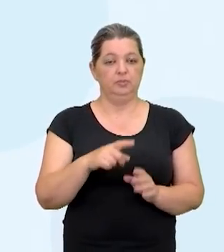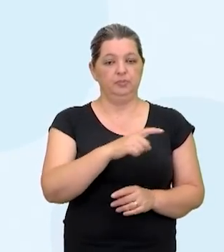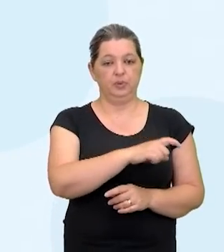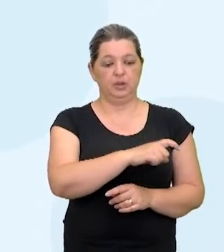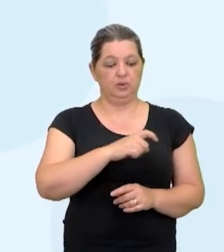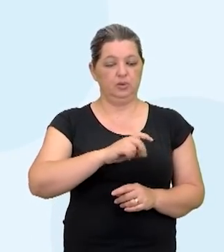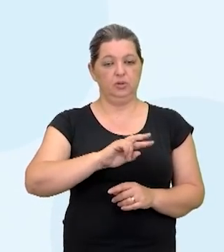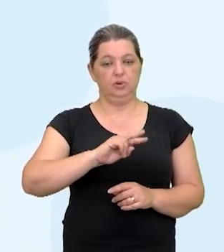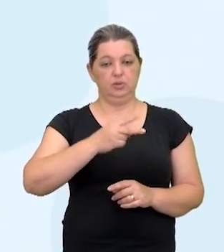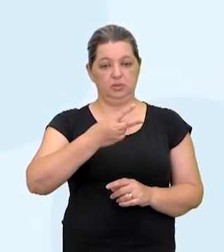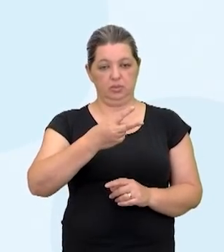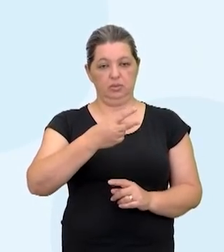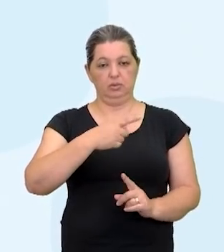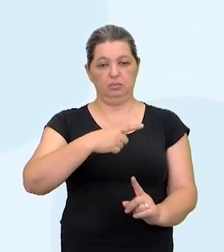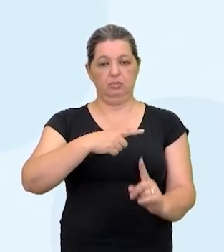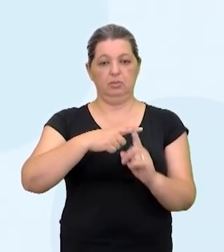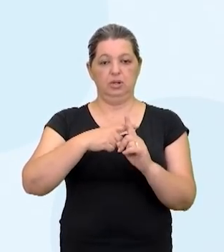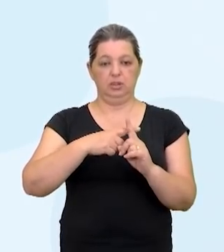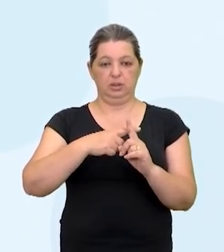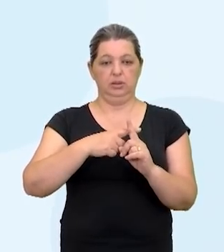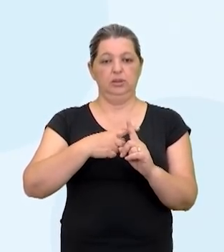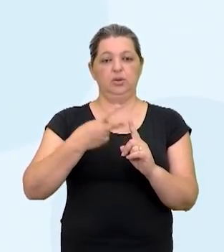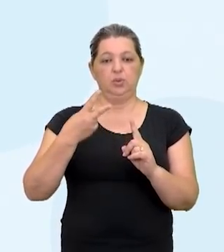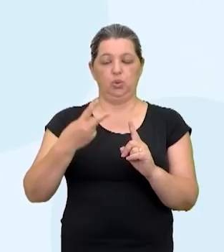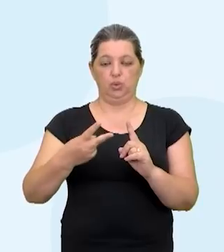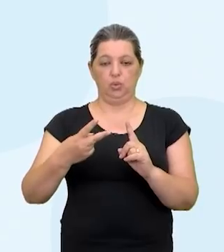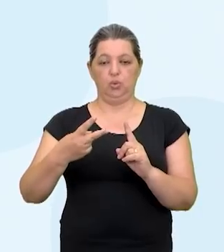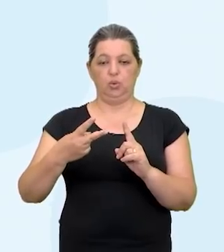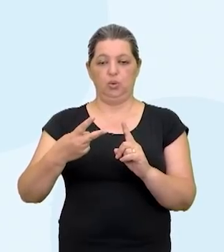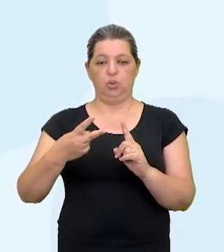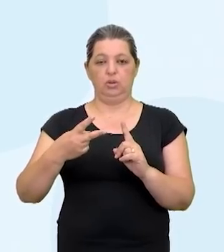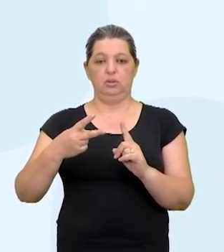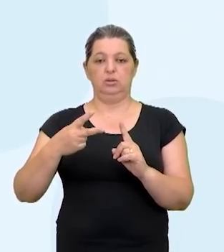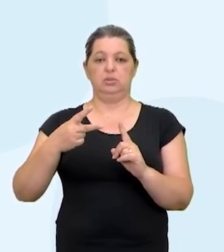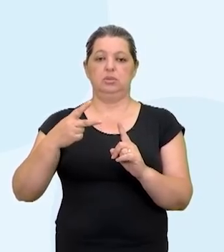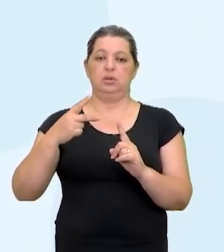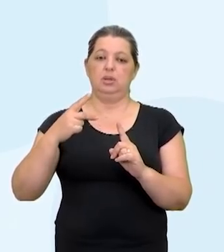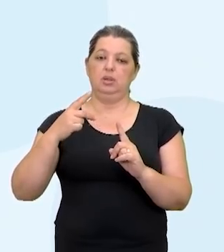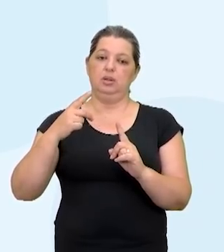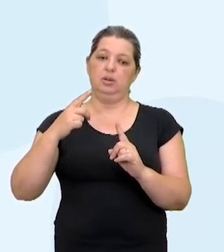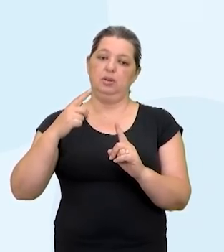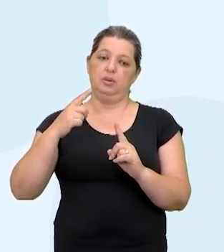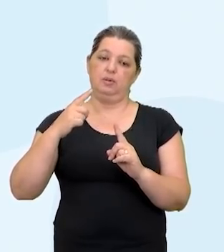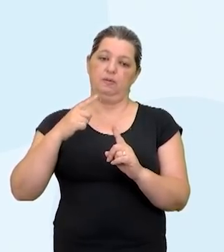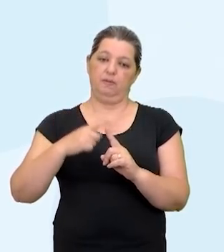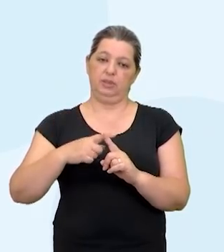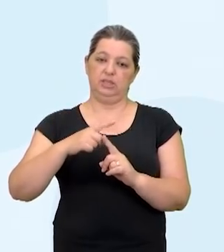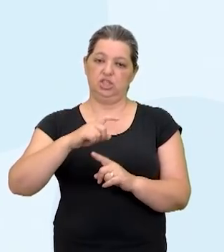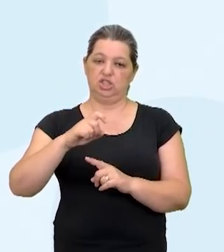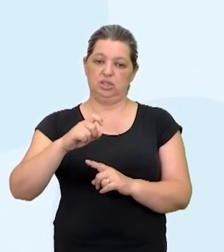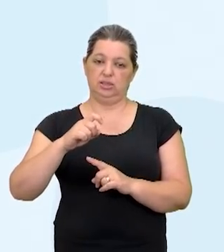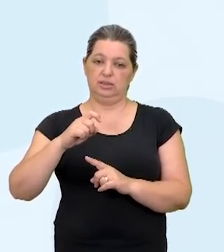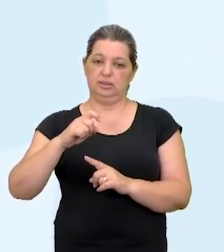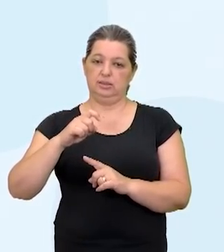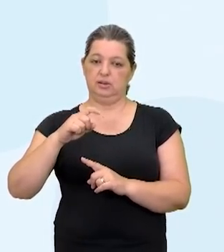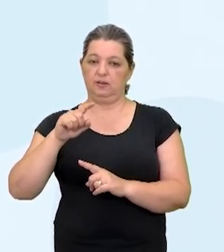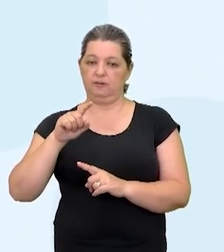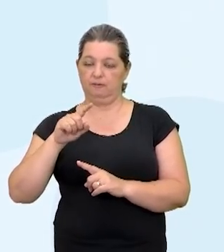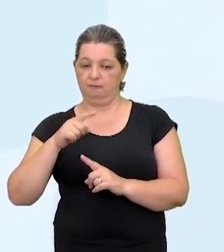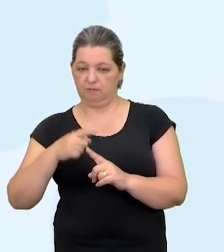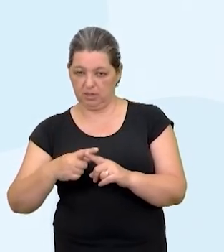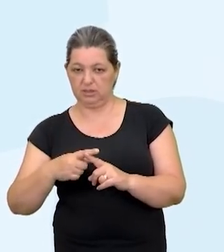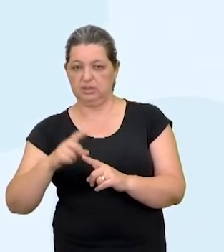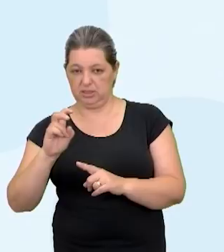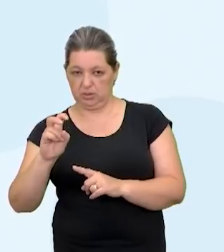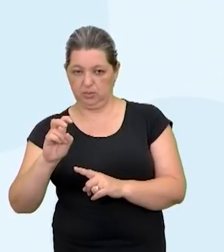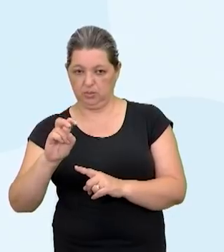10 vai ser 2 vezes 5. Posso pôr 2 vezes 5 vezes x ou 2 vezes x vezes 5? Por que eu vou mudar a ordem? Só para você ver que o